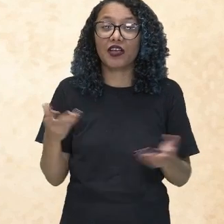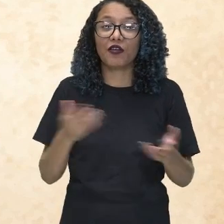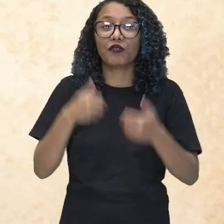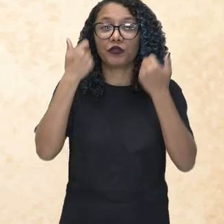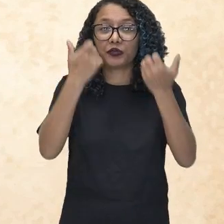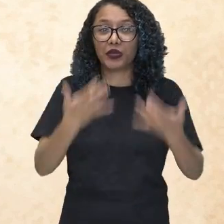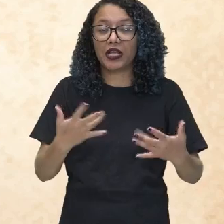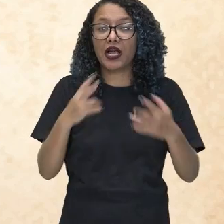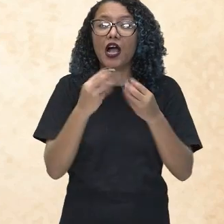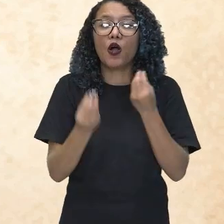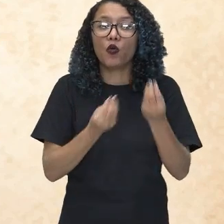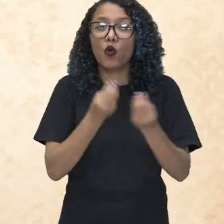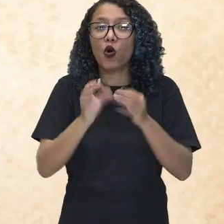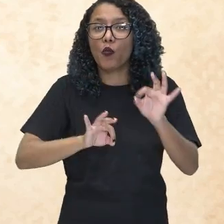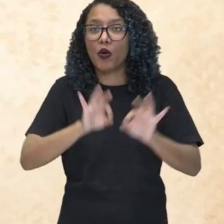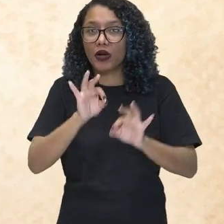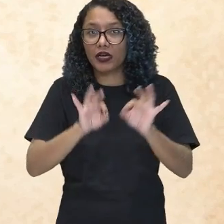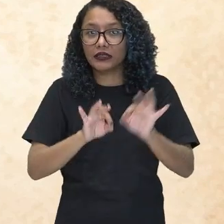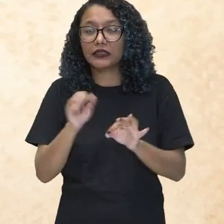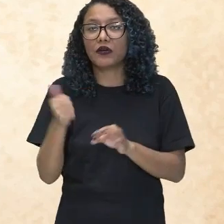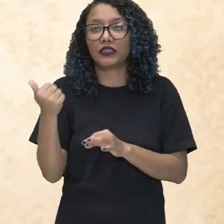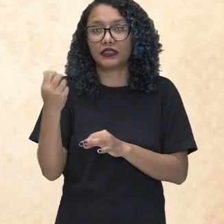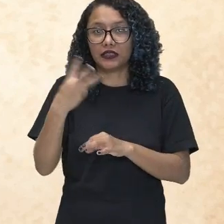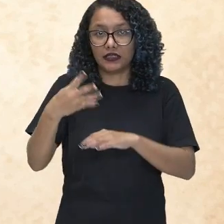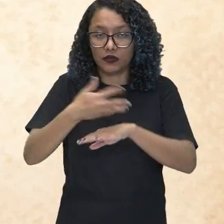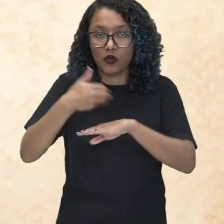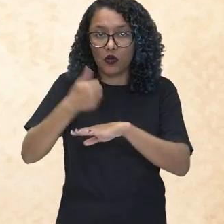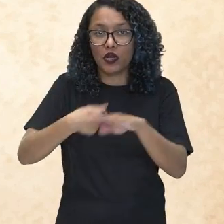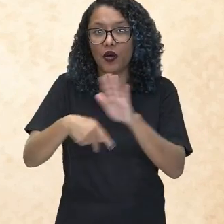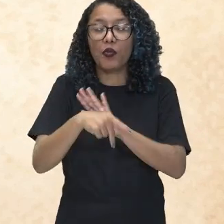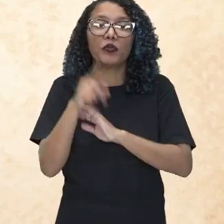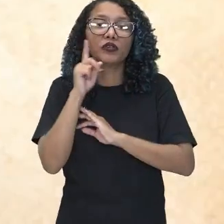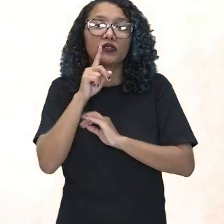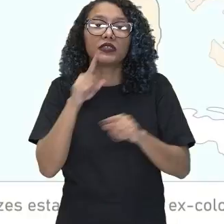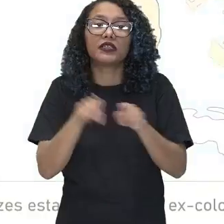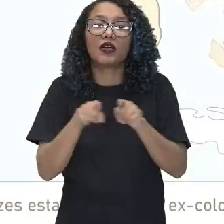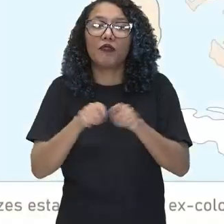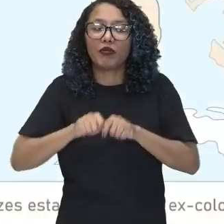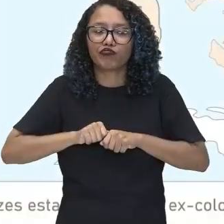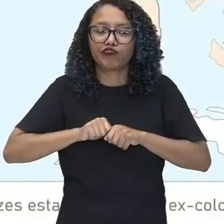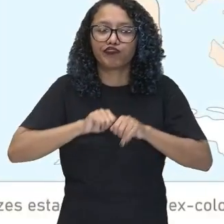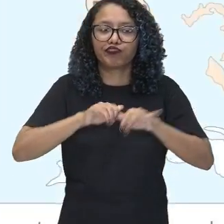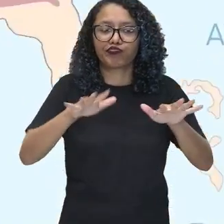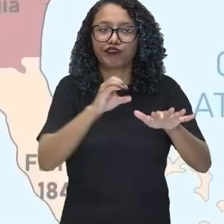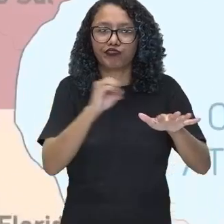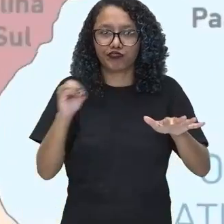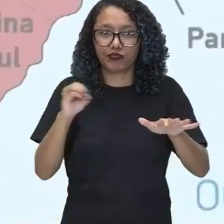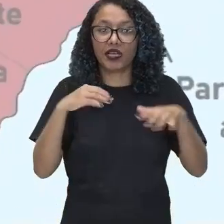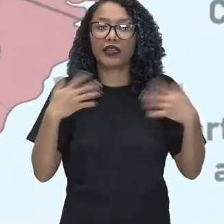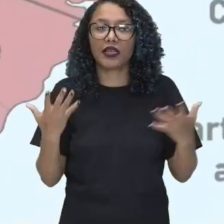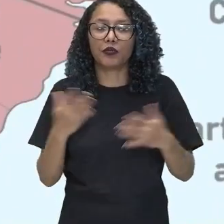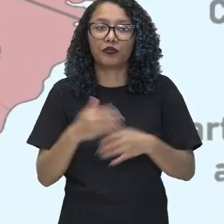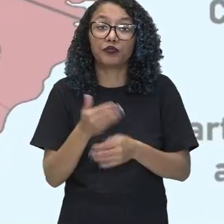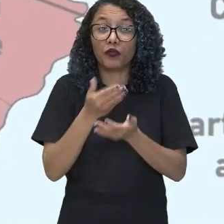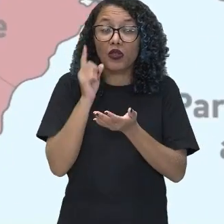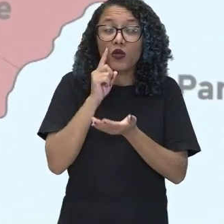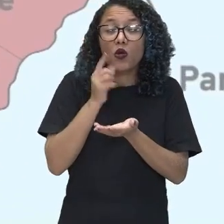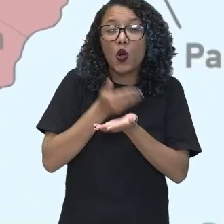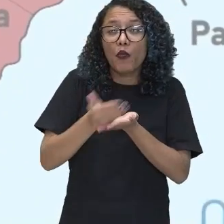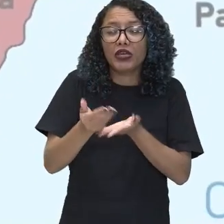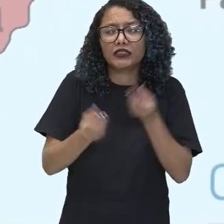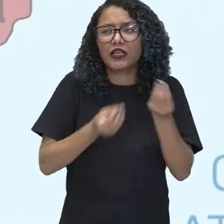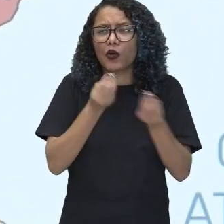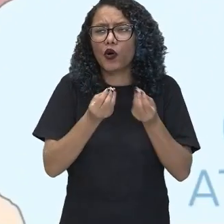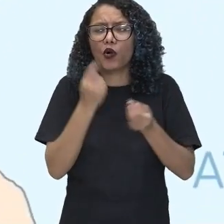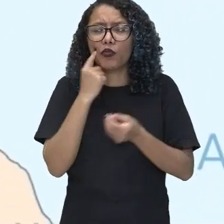sobre a formação das 13 colônias e a expansão para o oeste. Vamos lá. Os Estados Unidos eles começam a partir então ali